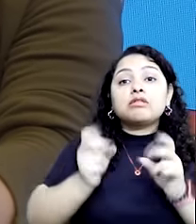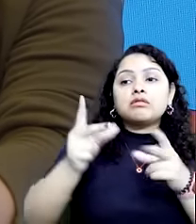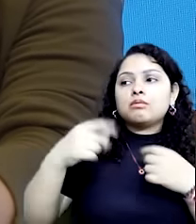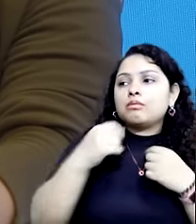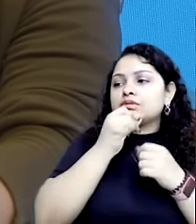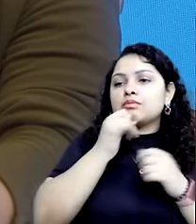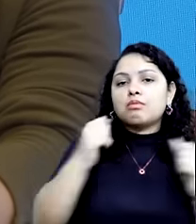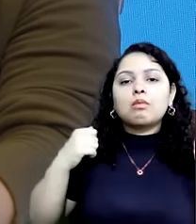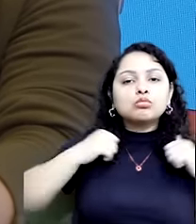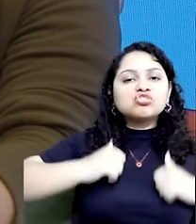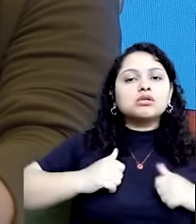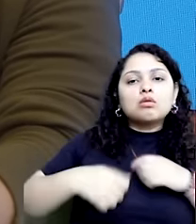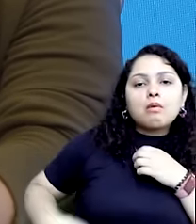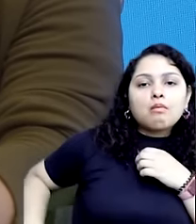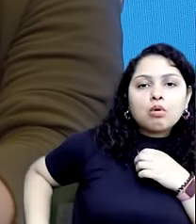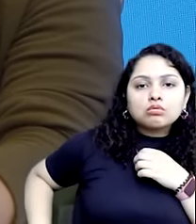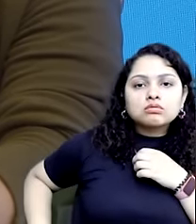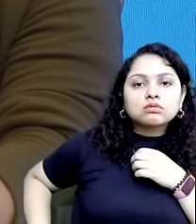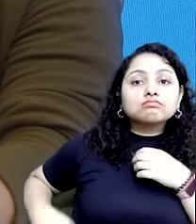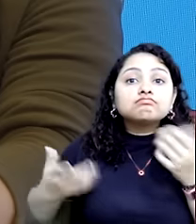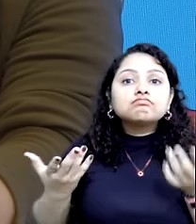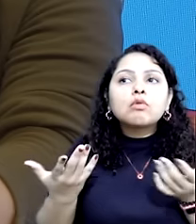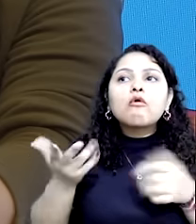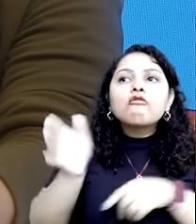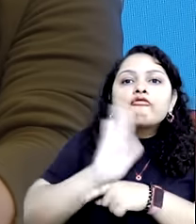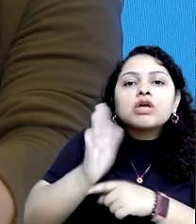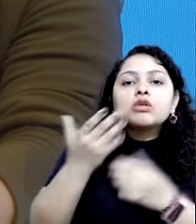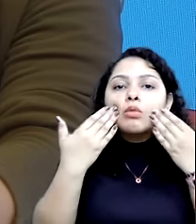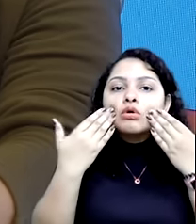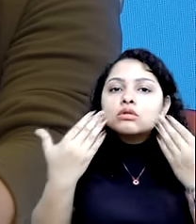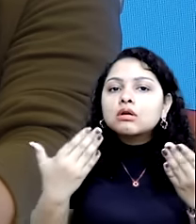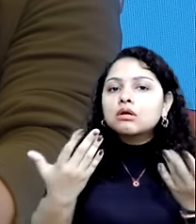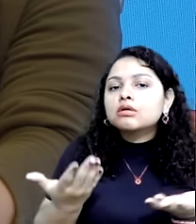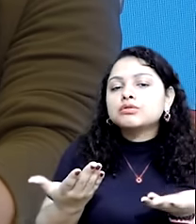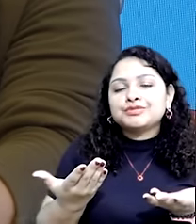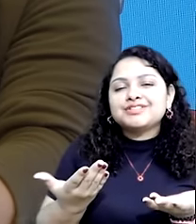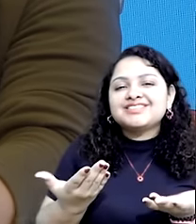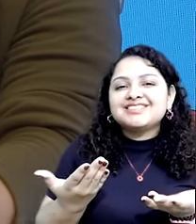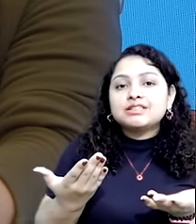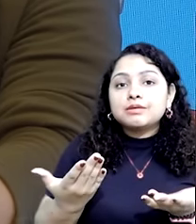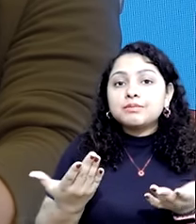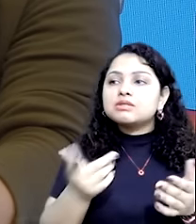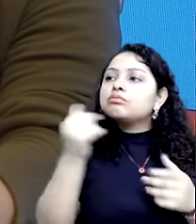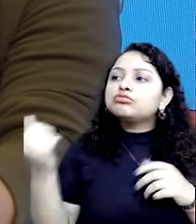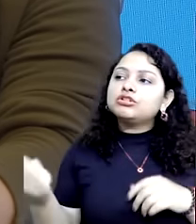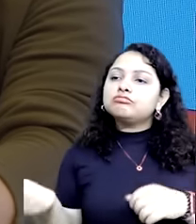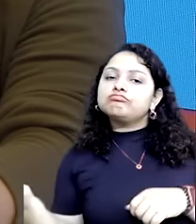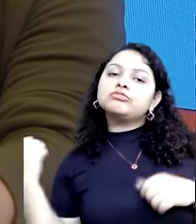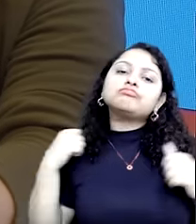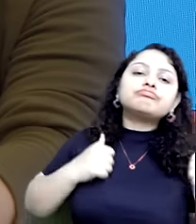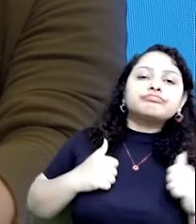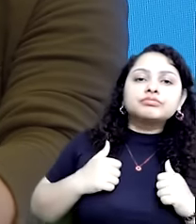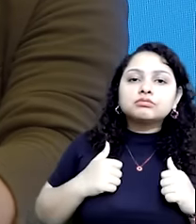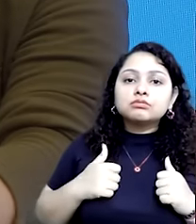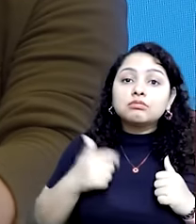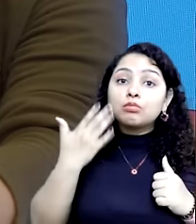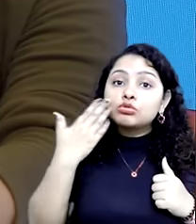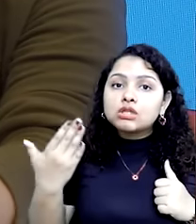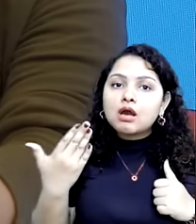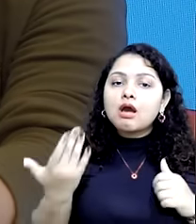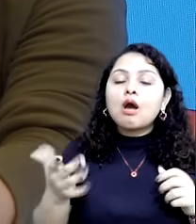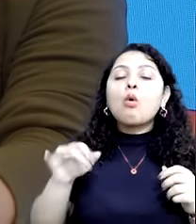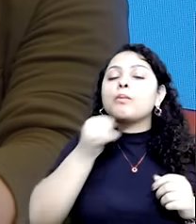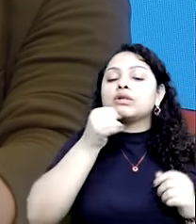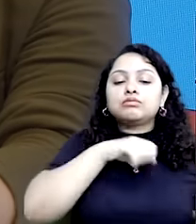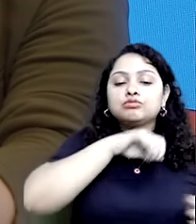mochila então você ter o cenário ali mostrando ou um vídeo né aqueles negócios assim que você você pega a mochila e você vai colocando aí põe o computador põe não sei qu